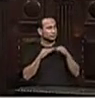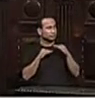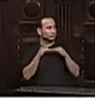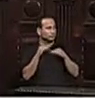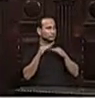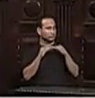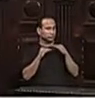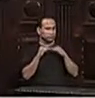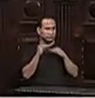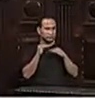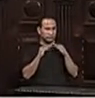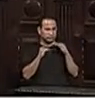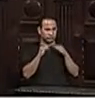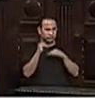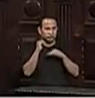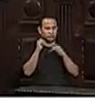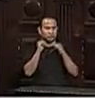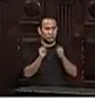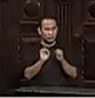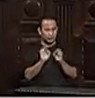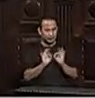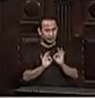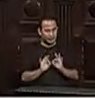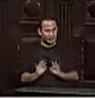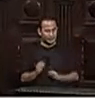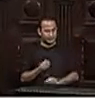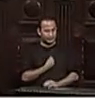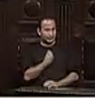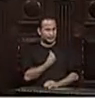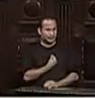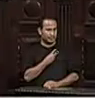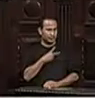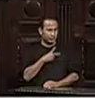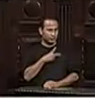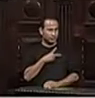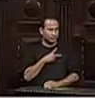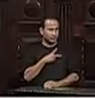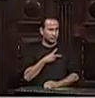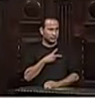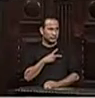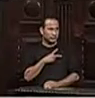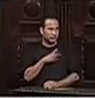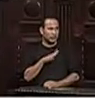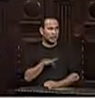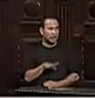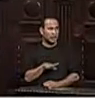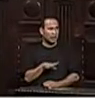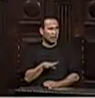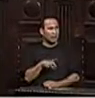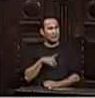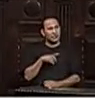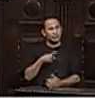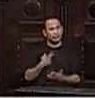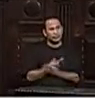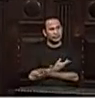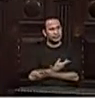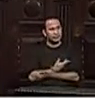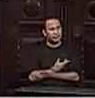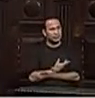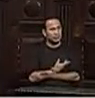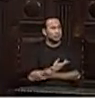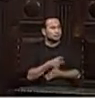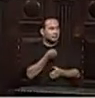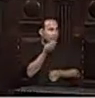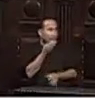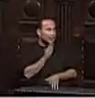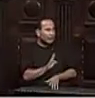funcionários possam se programar. Aí o governo diz assim, mas ainda o leilão não aconteceu. Tá bem,